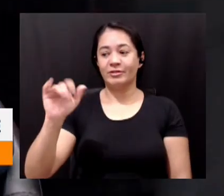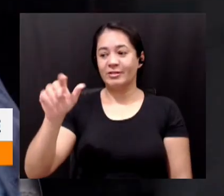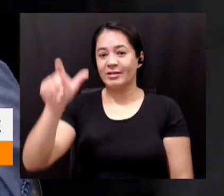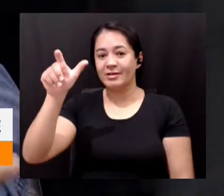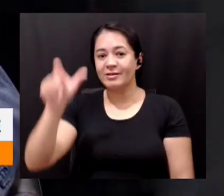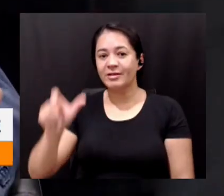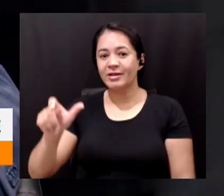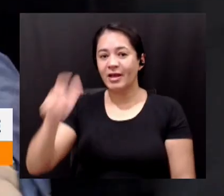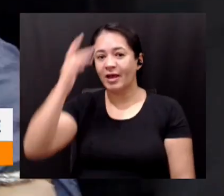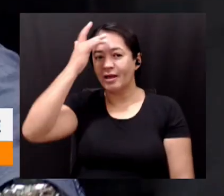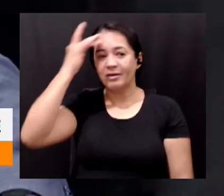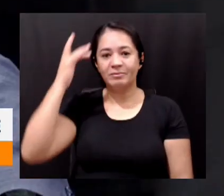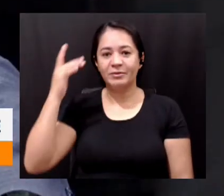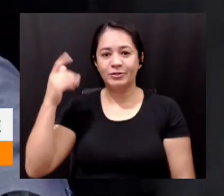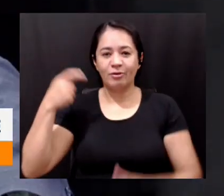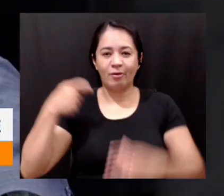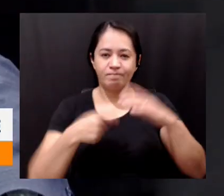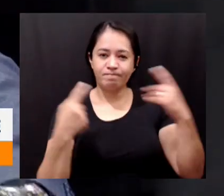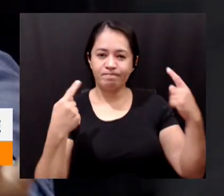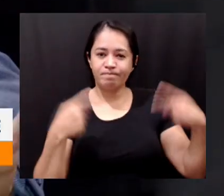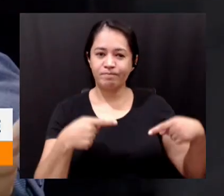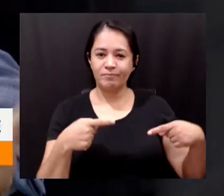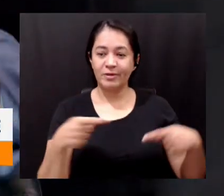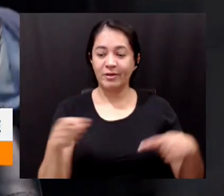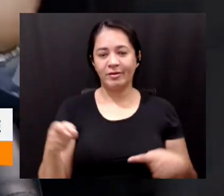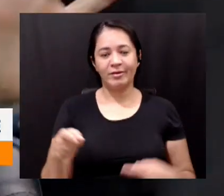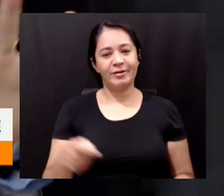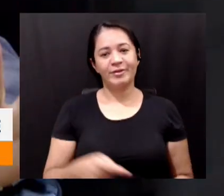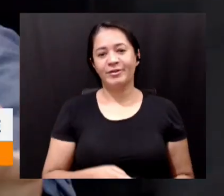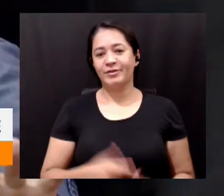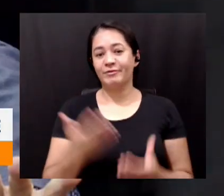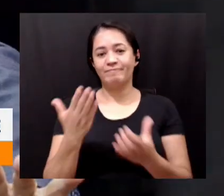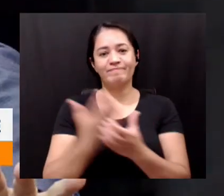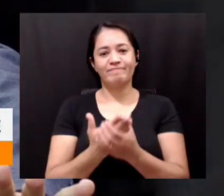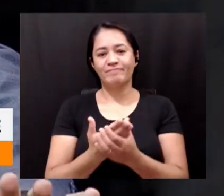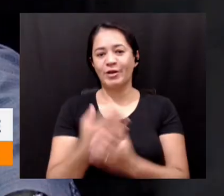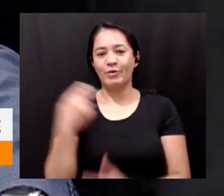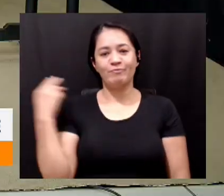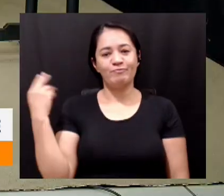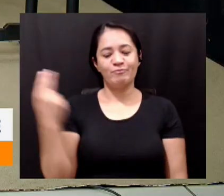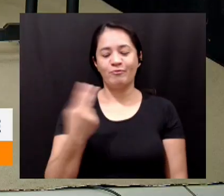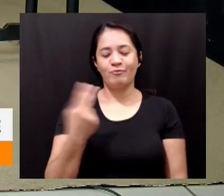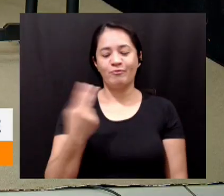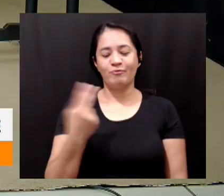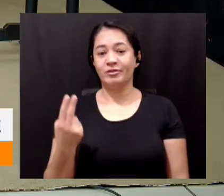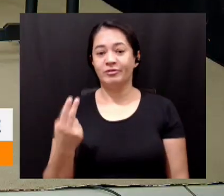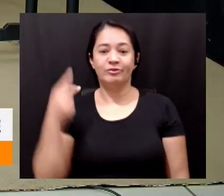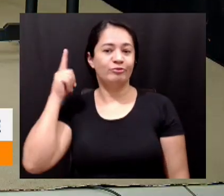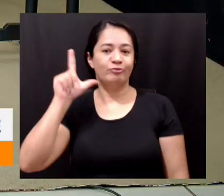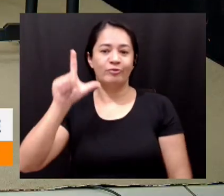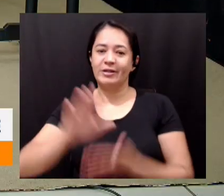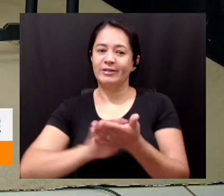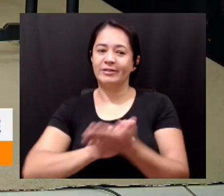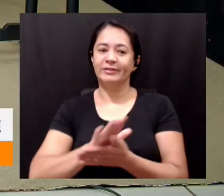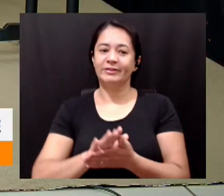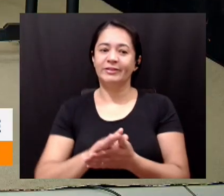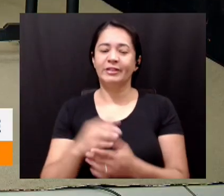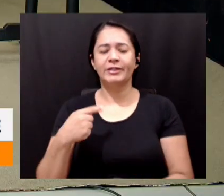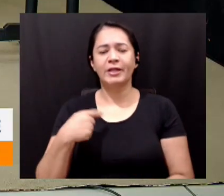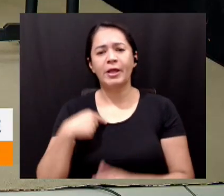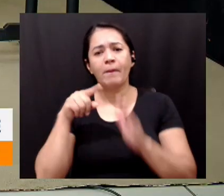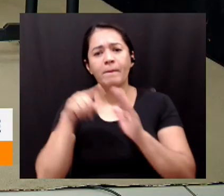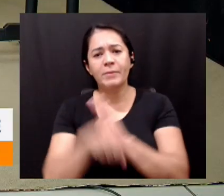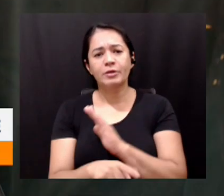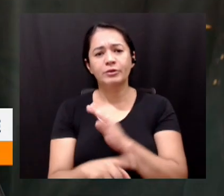não vai ter muito êxito, dependendo do caso, é óbvio. Exato, né? então eu faço essa pergunta, porque é importante que a